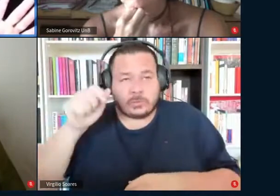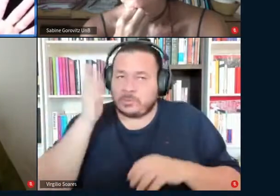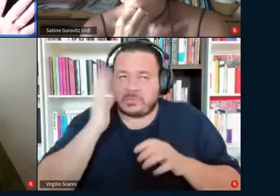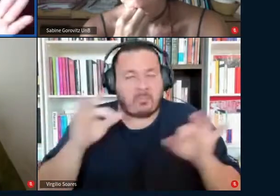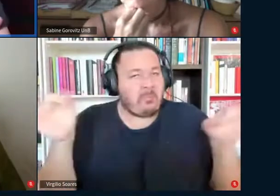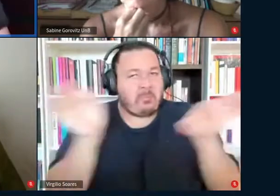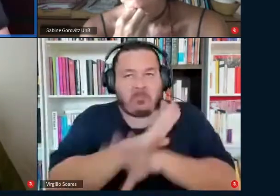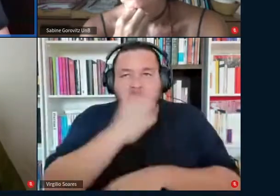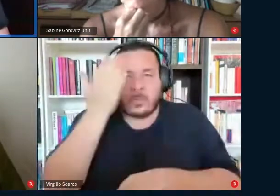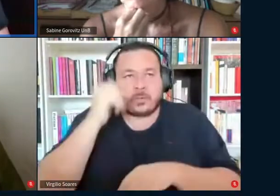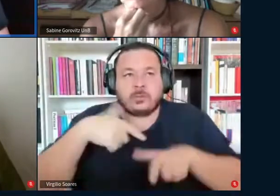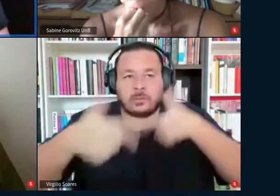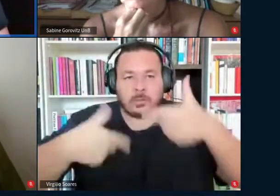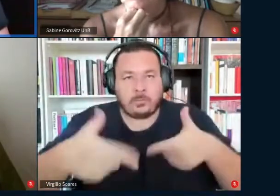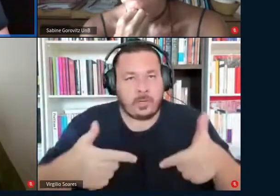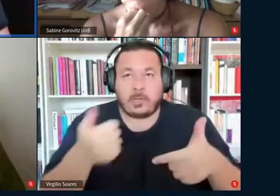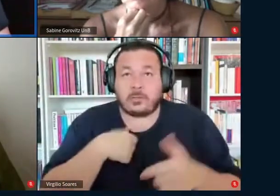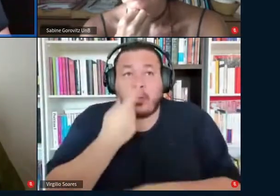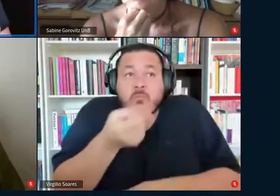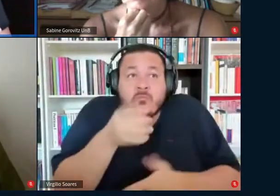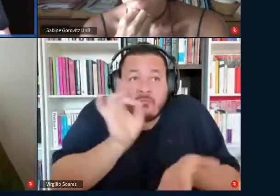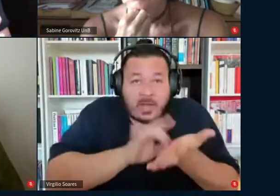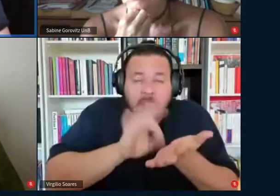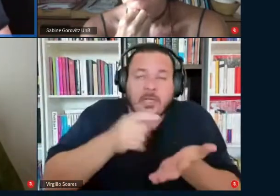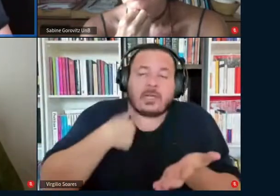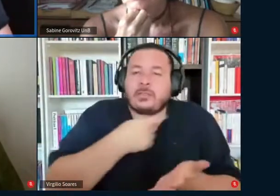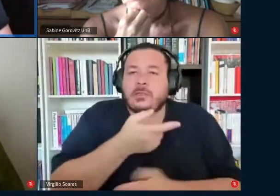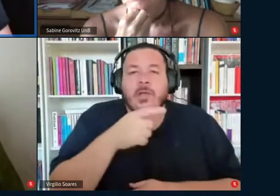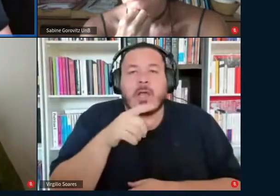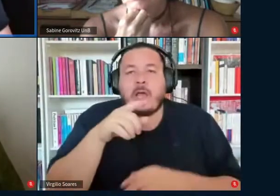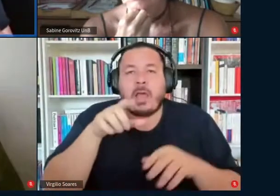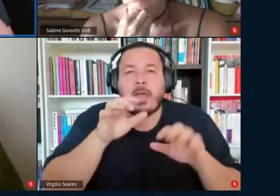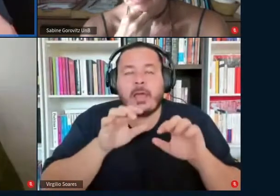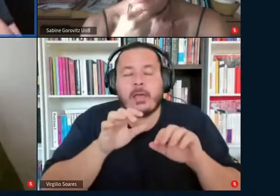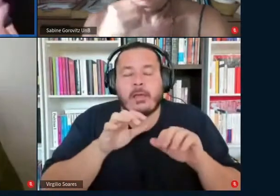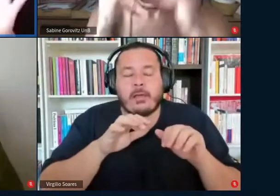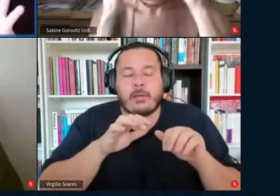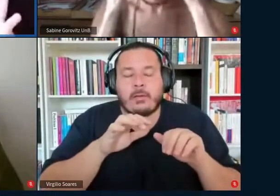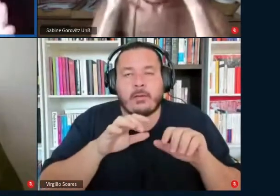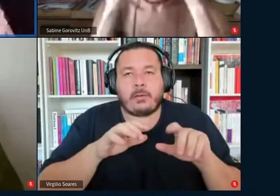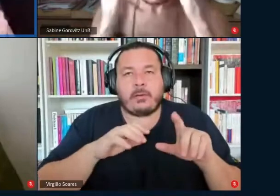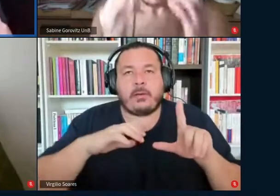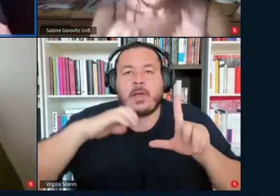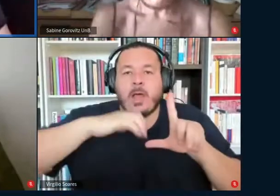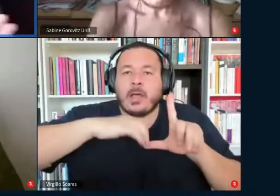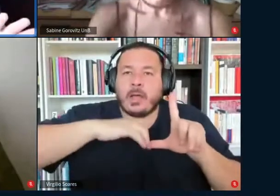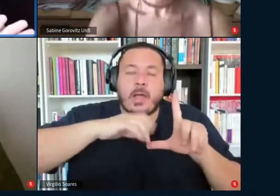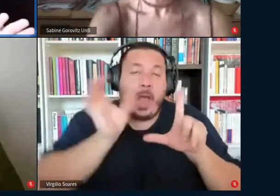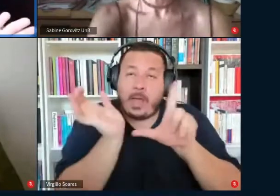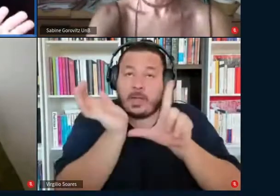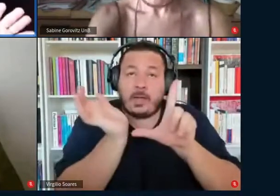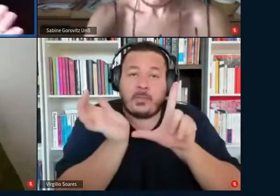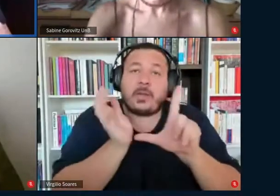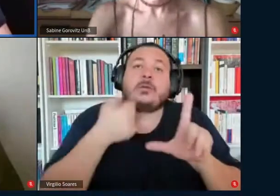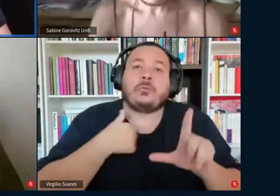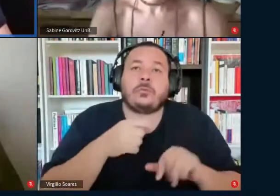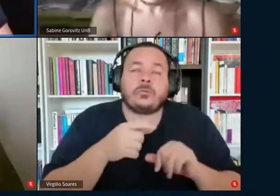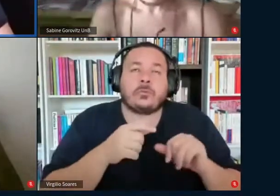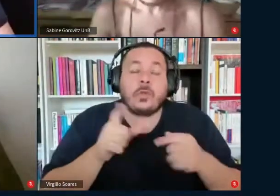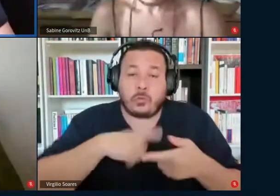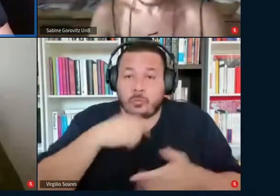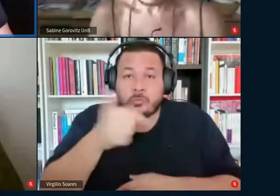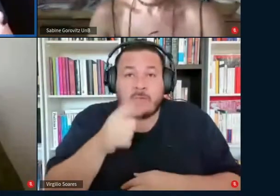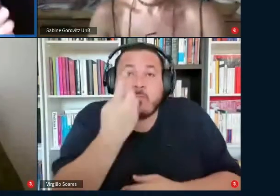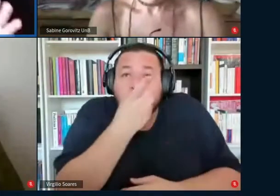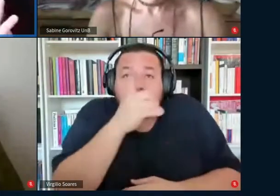dia sem interpretação, certo? Mas, enfim, isso eu acho até muito